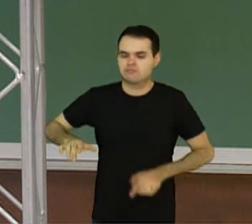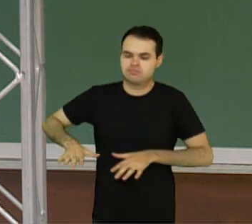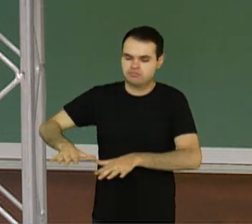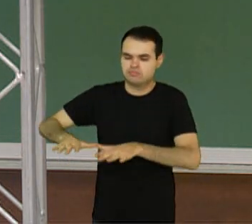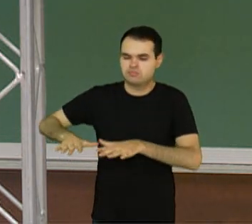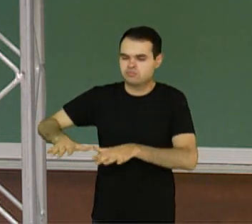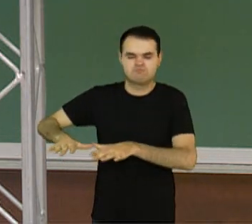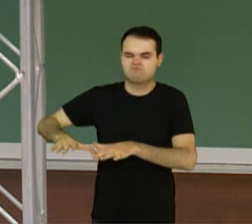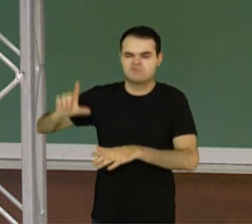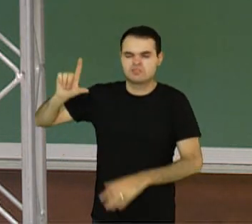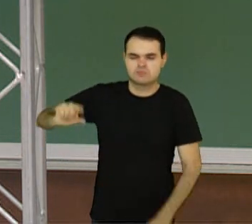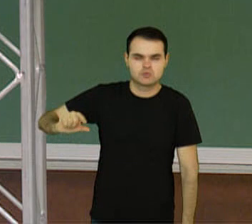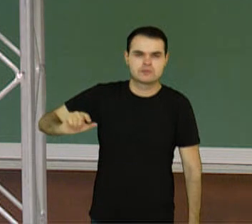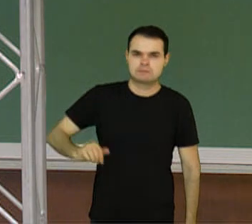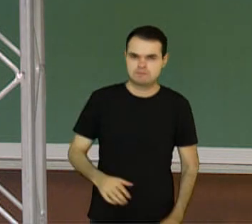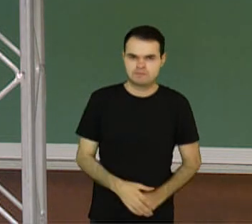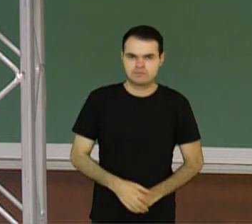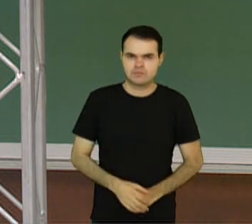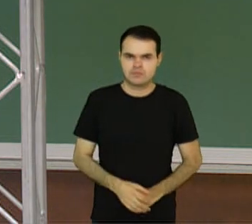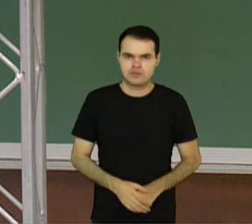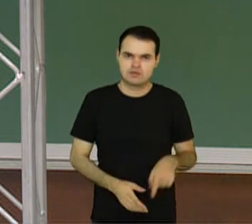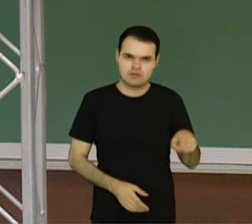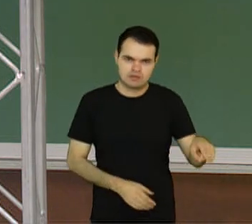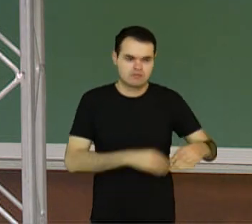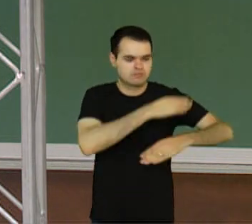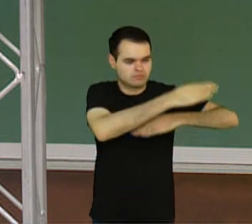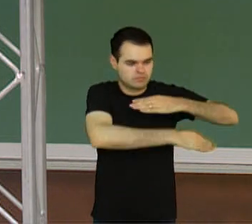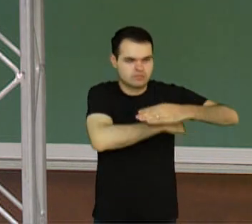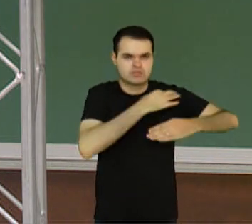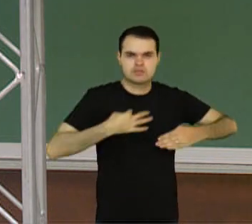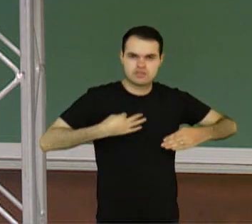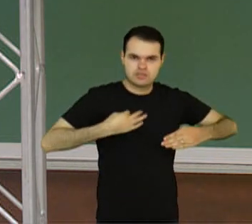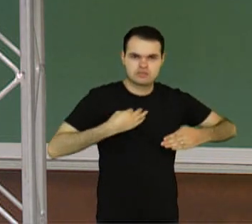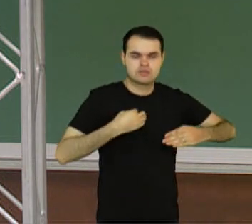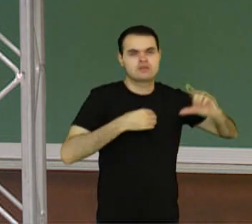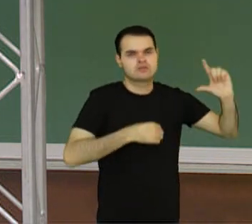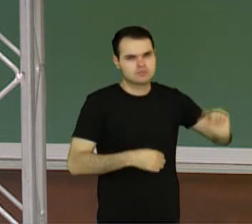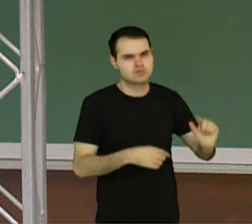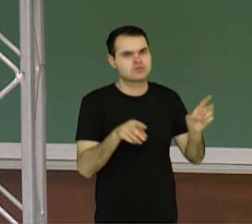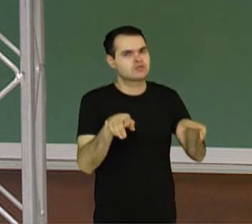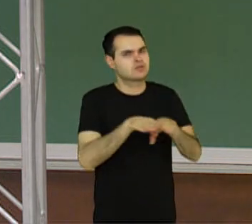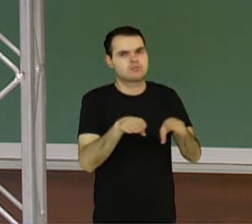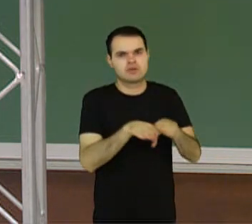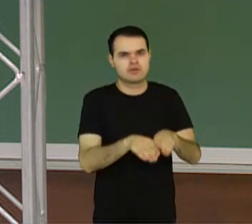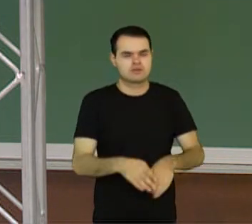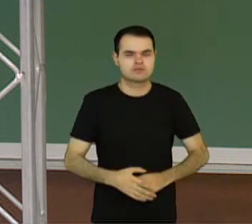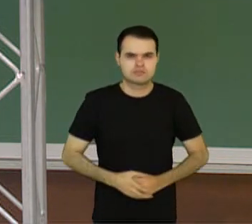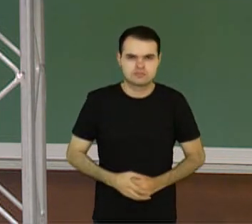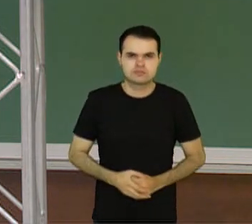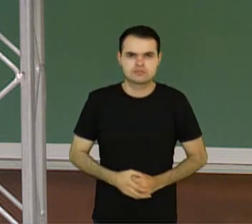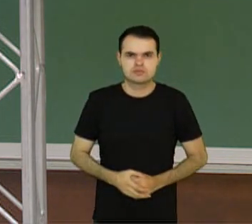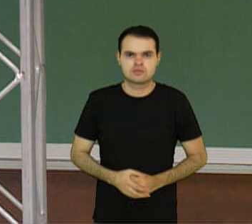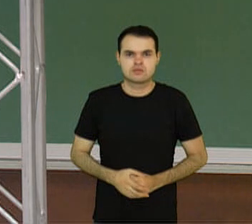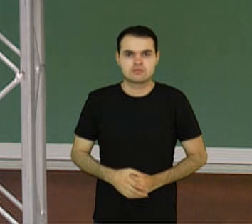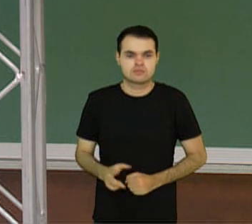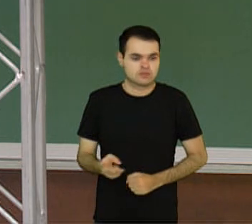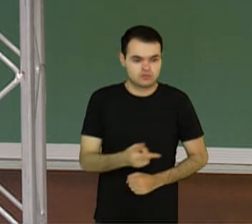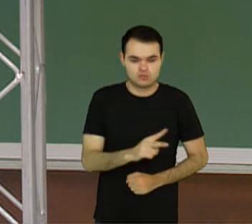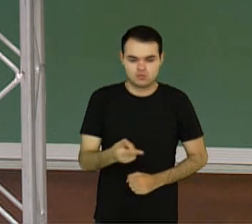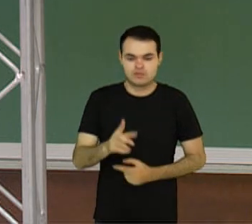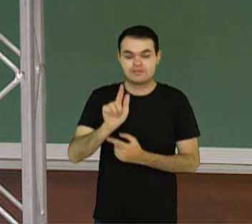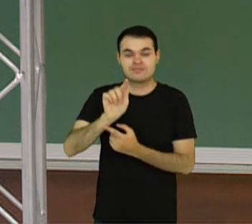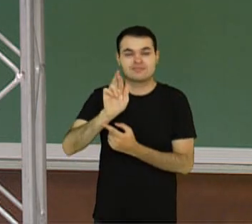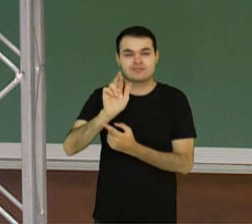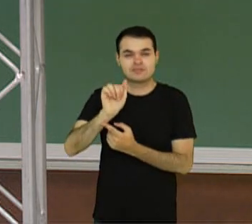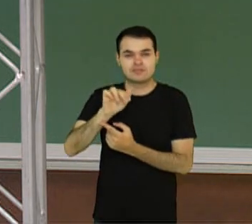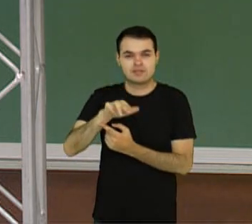de bermudas dela, a quantidade de tecido também vai diminuir. Então elas podem, essas duas grandezas,